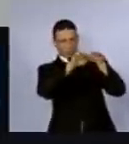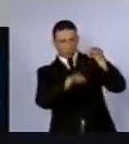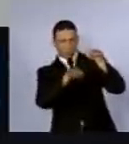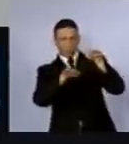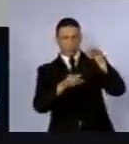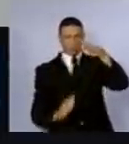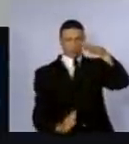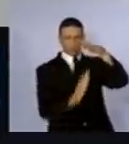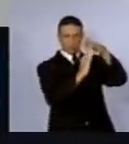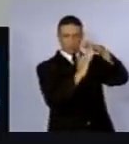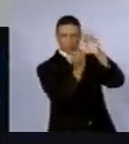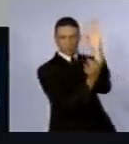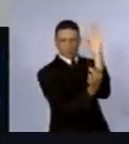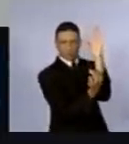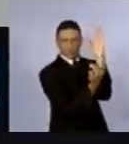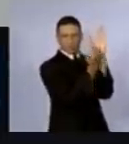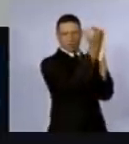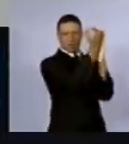o máximo